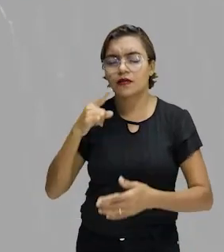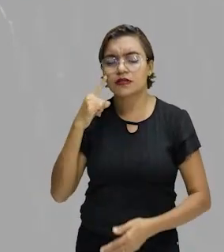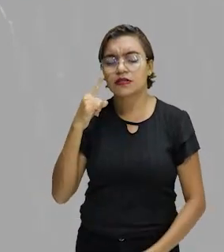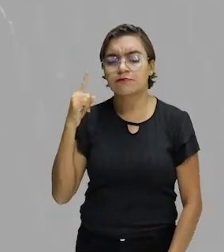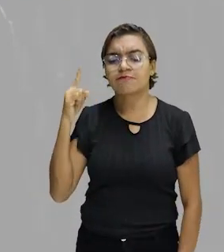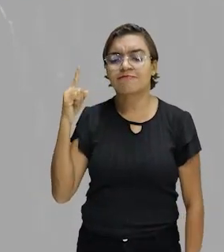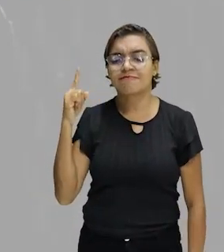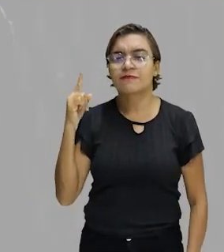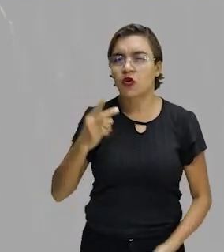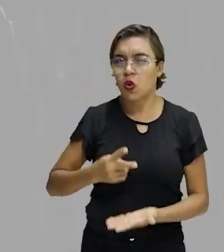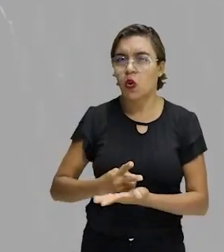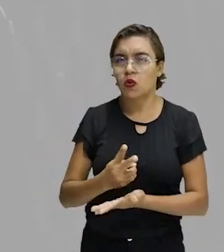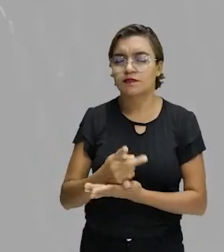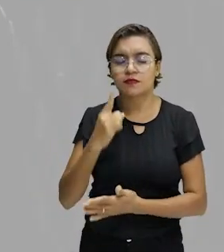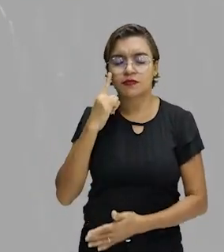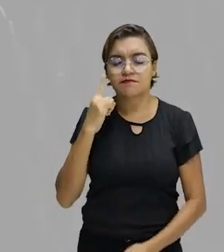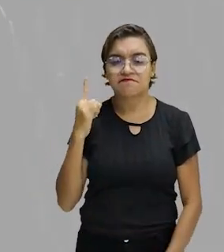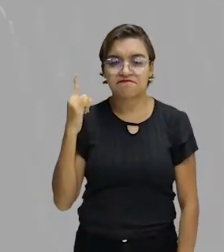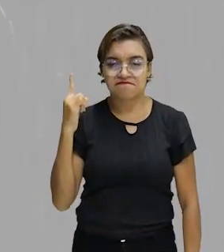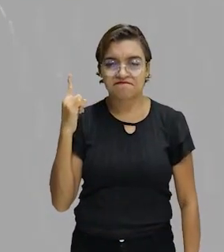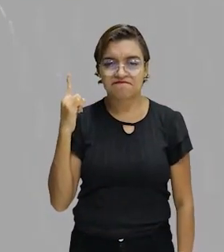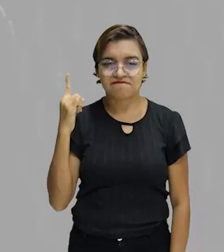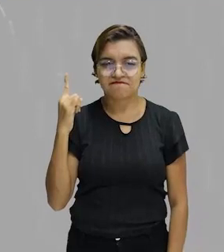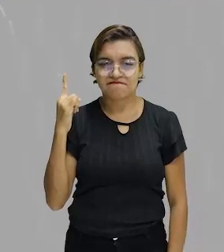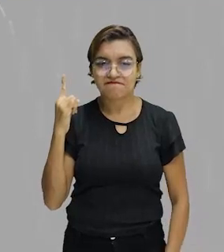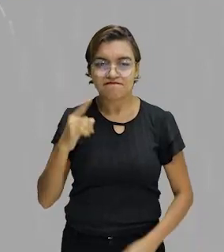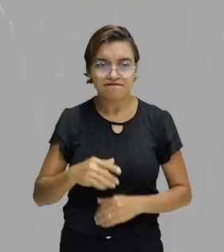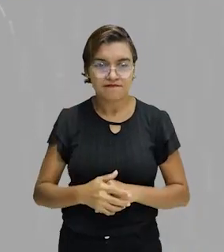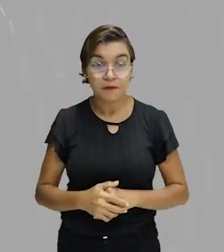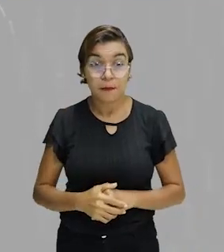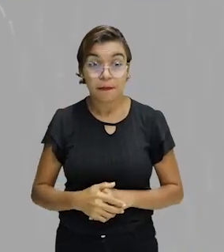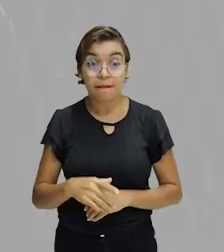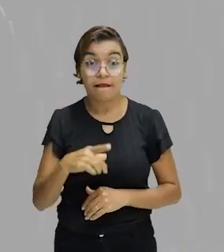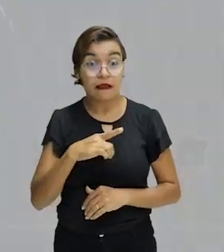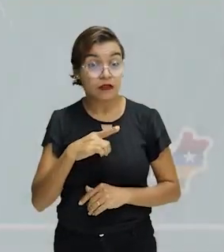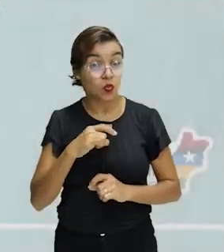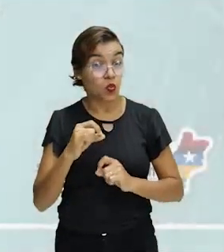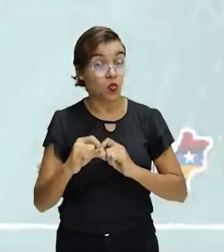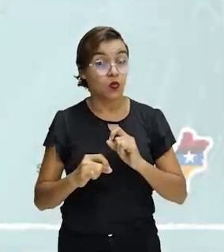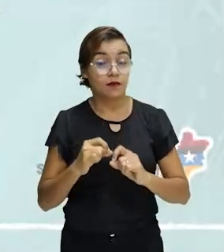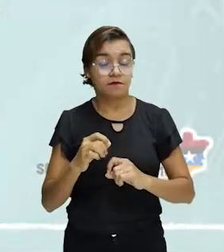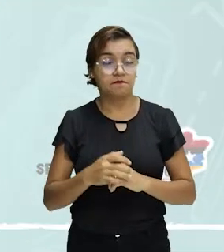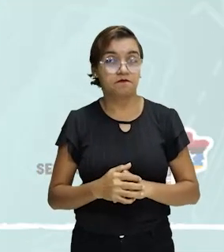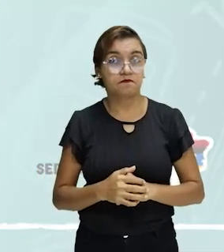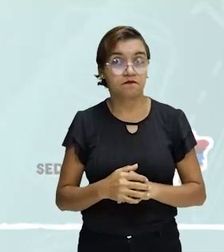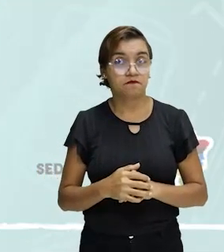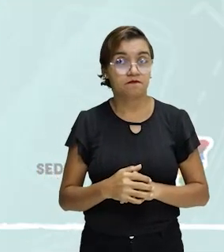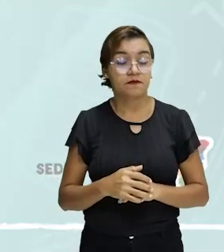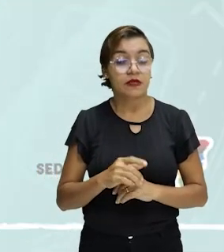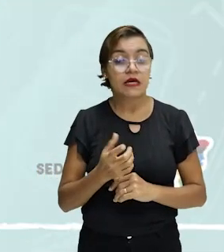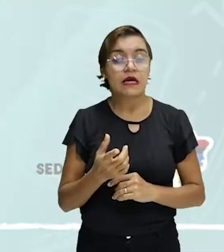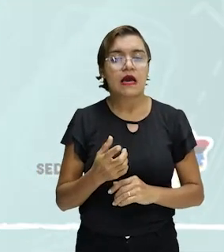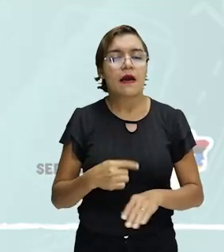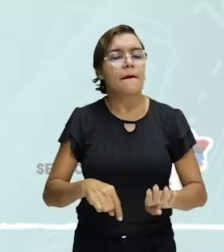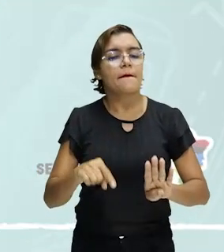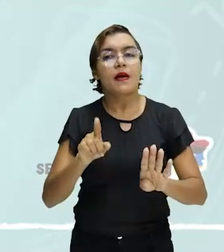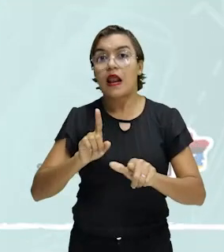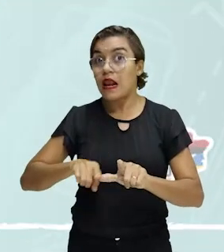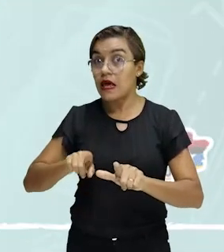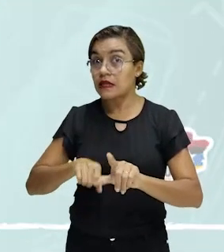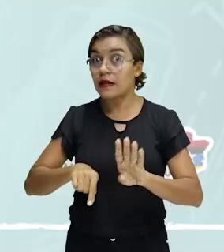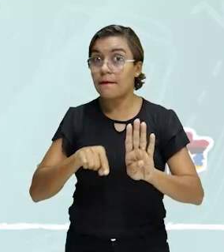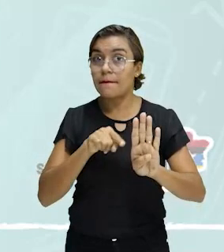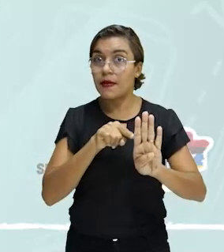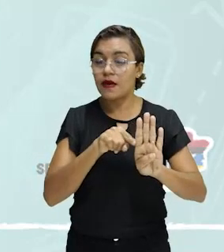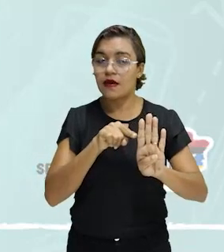justifica corretamente esse fenômeno. Bom, nós destacamos aqui a letra B. O aumento